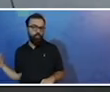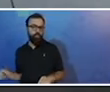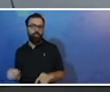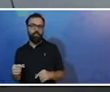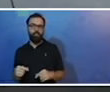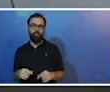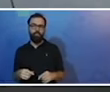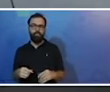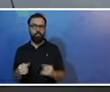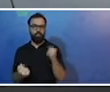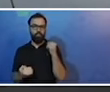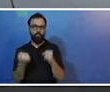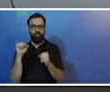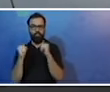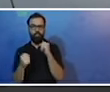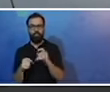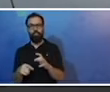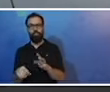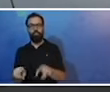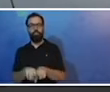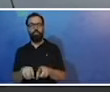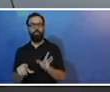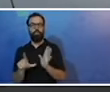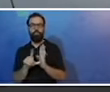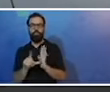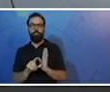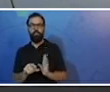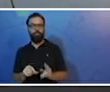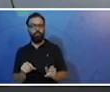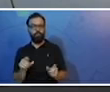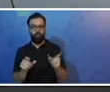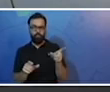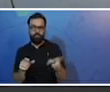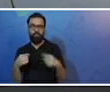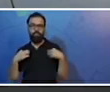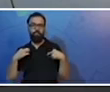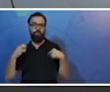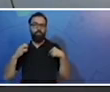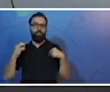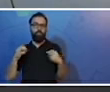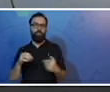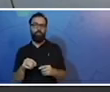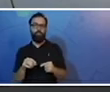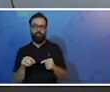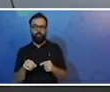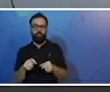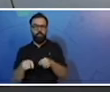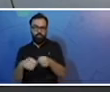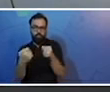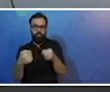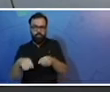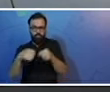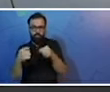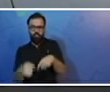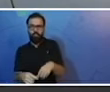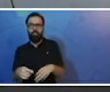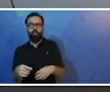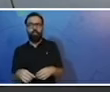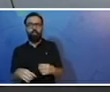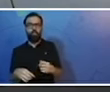as fábricas as lojas as pessoas faziam os panos os tecidos para fazer suas roupas em casa e eles